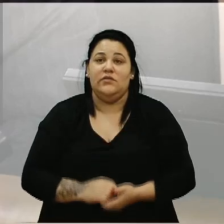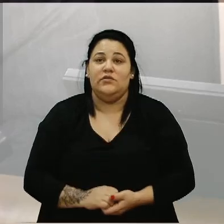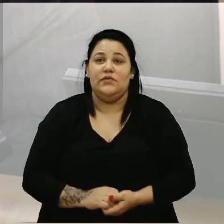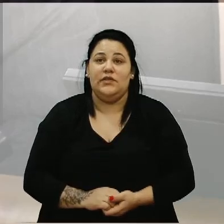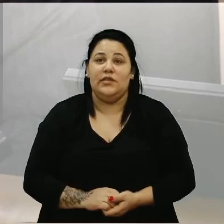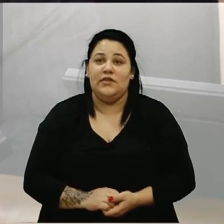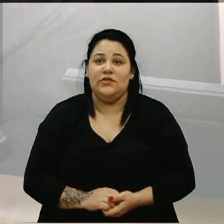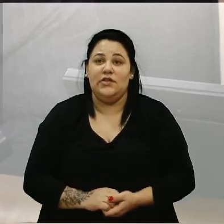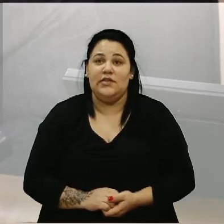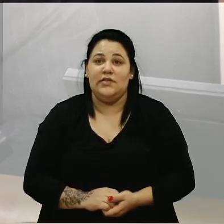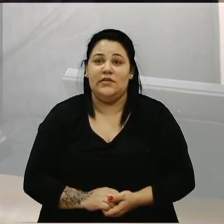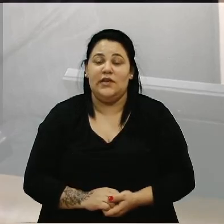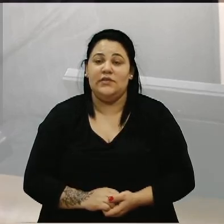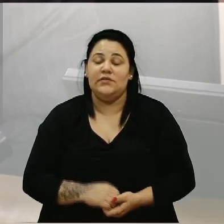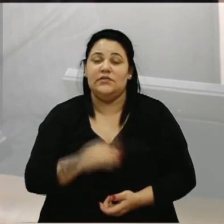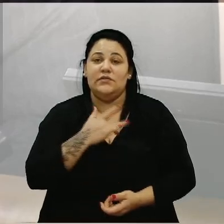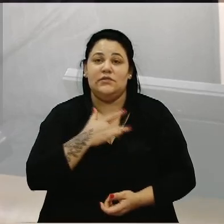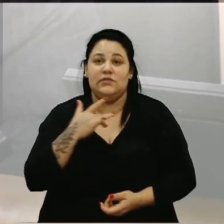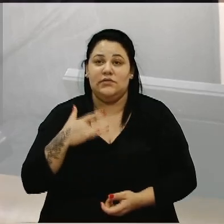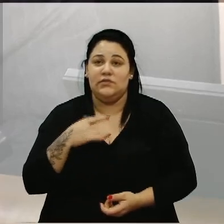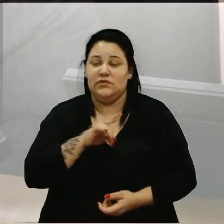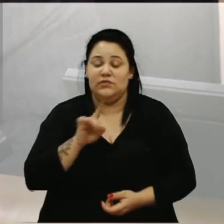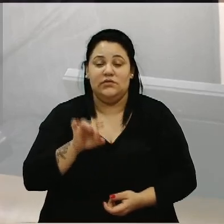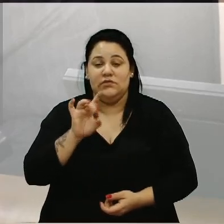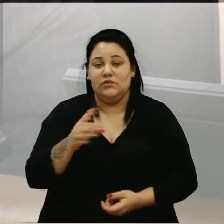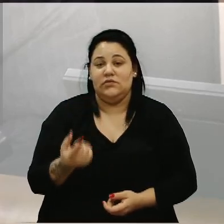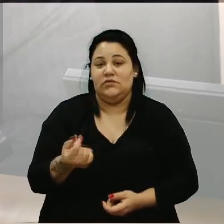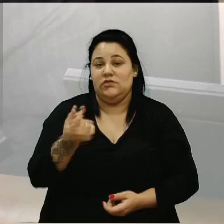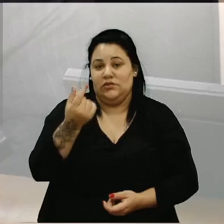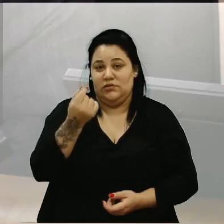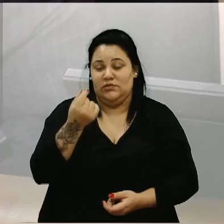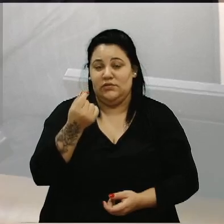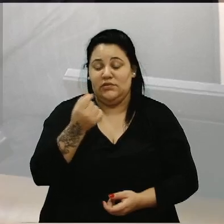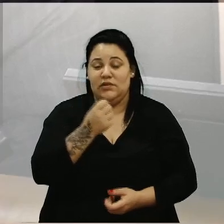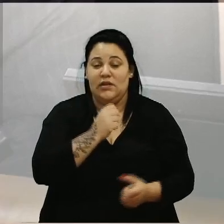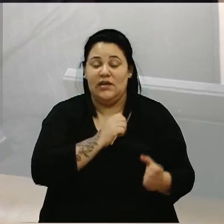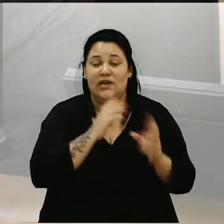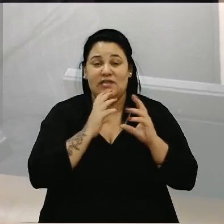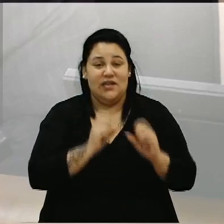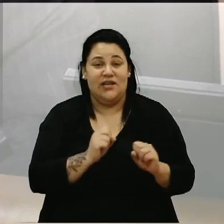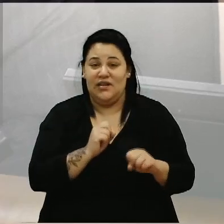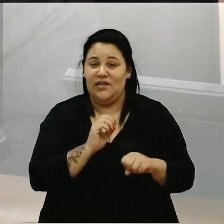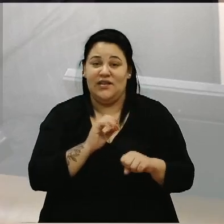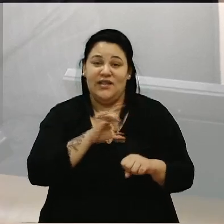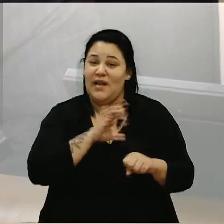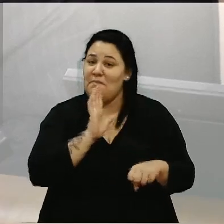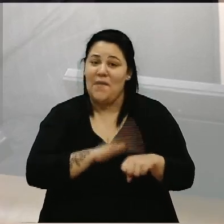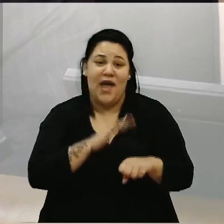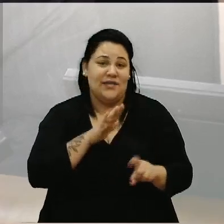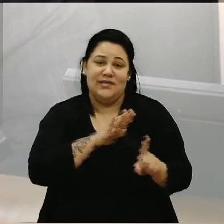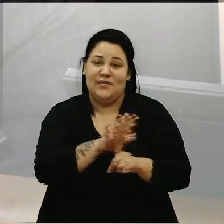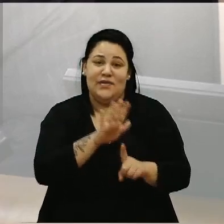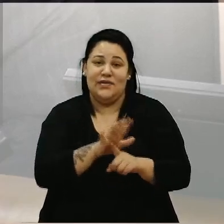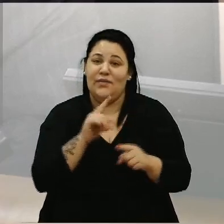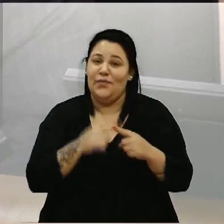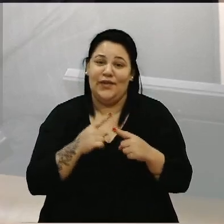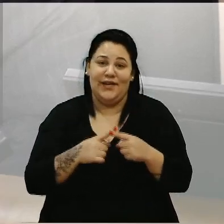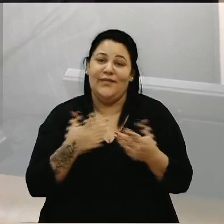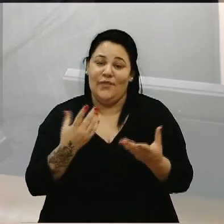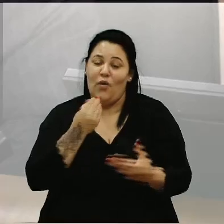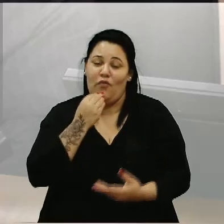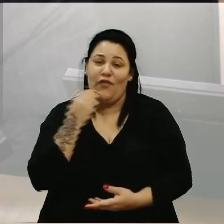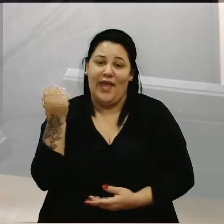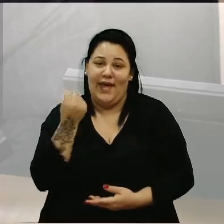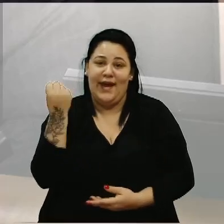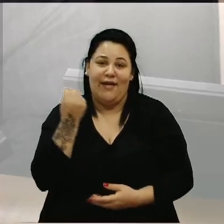saúde a gente não faz só com dinheiro, é óbvio que é a secretaria que mais demanda por questões óbvias, até pela complexidade que se envolve.